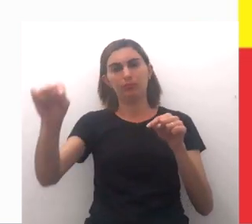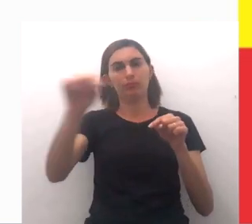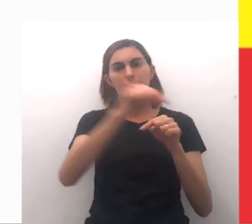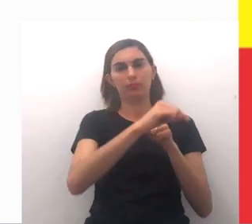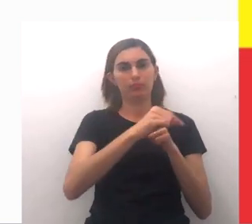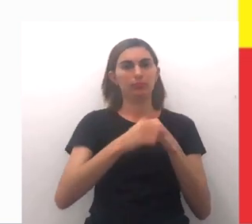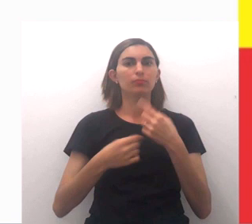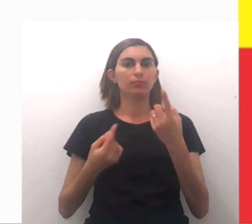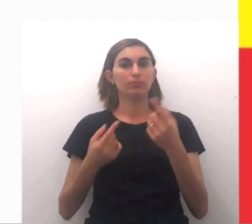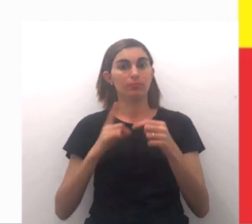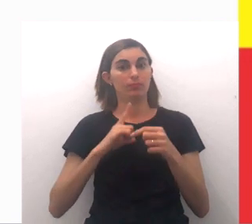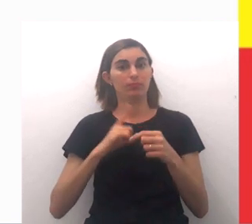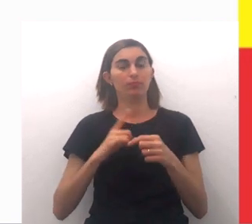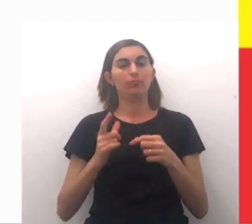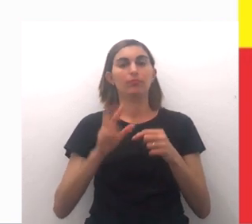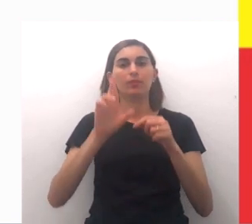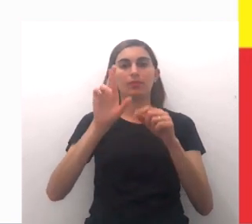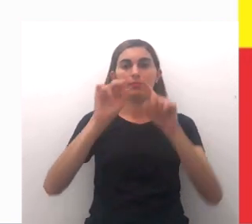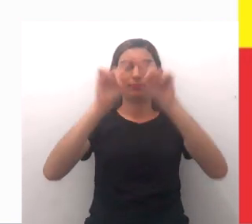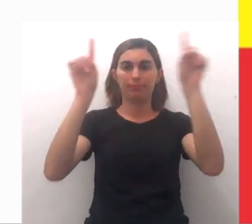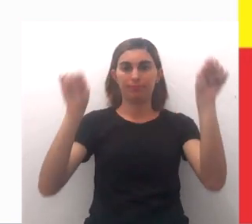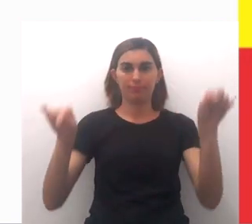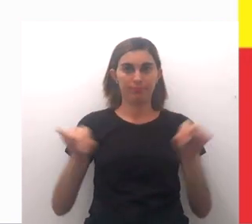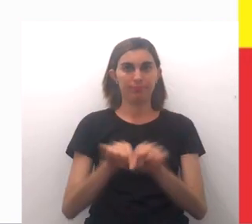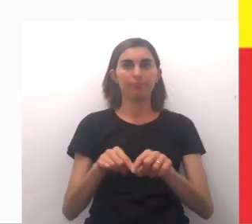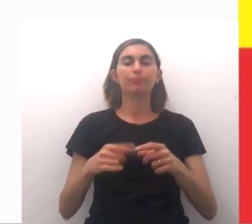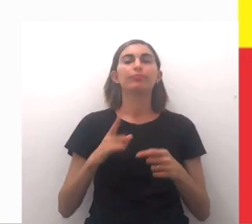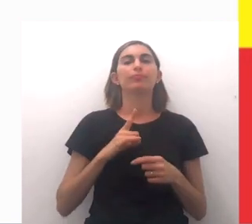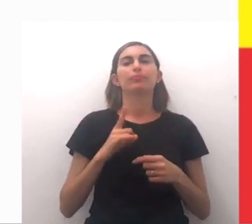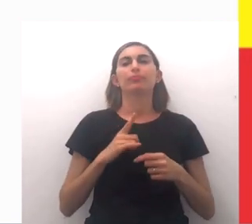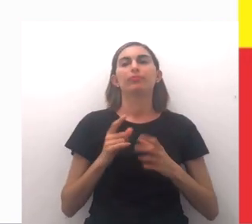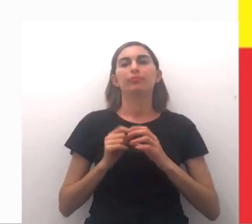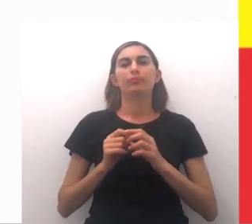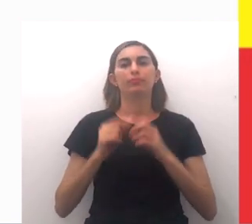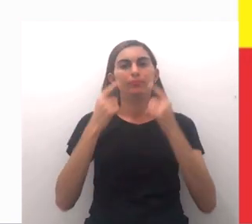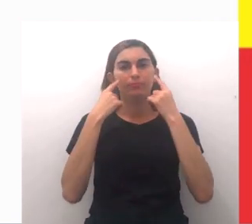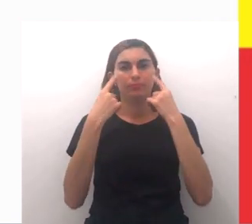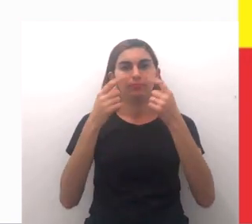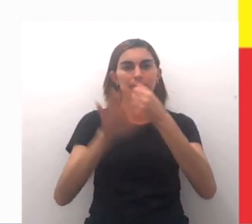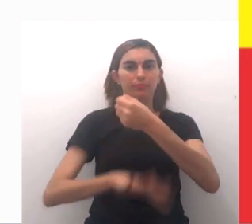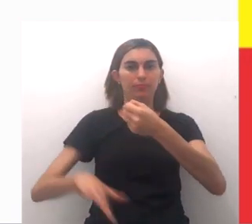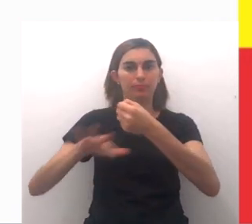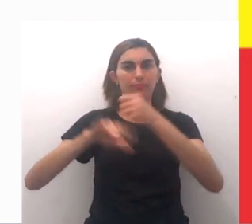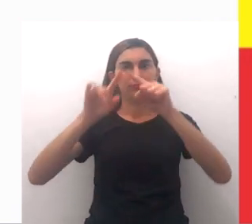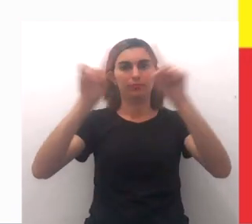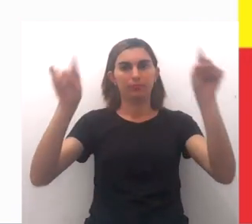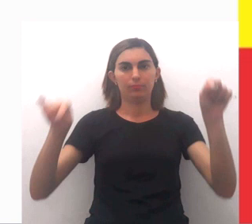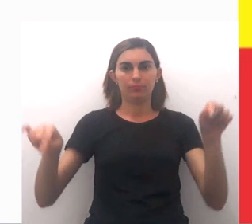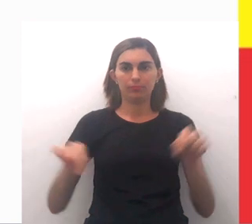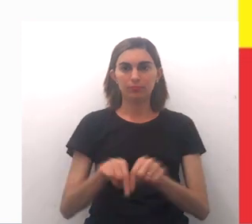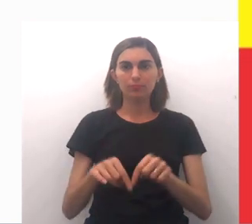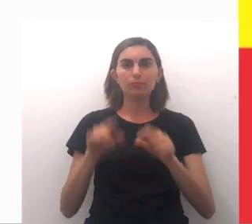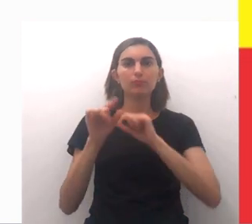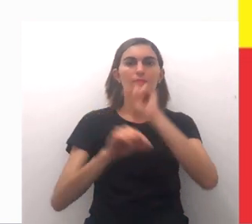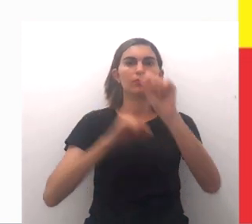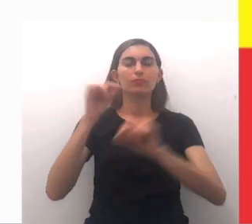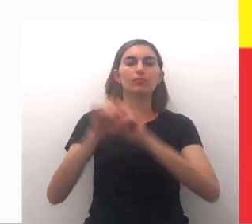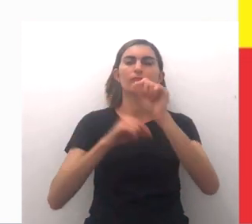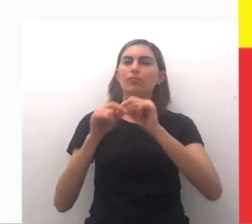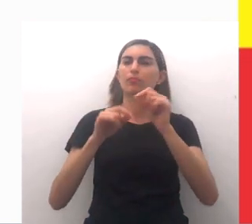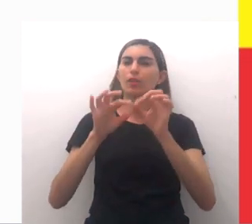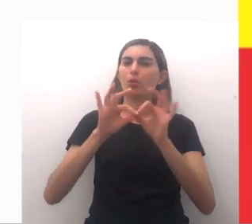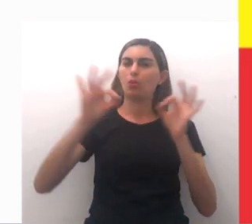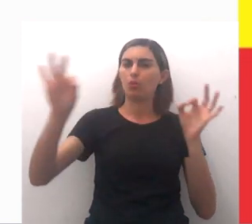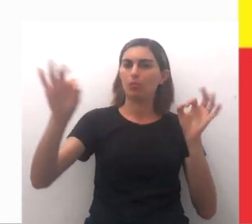esse, que vai ser um retângulo. E aqui vai ser área do retângulo, que vai ser o quê? Comprimento